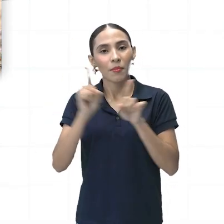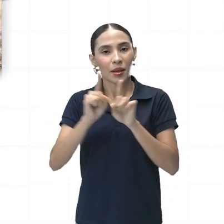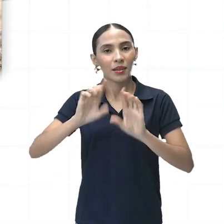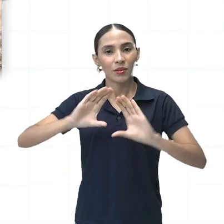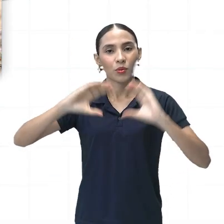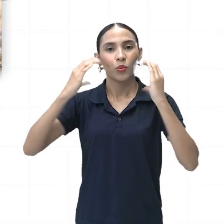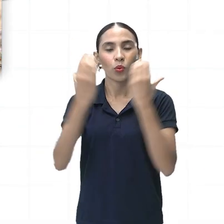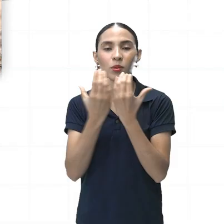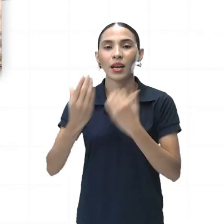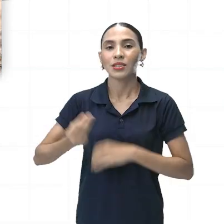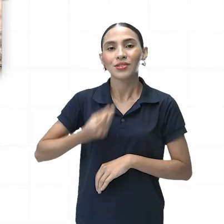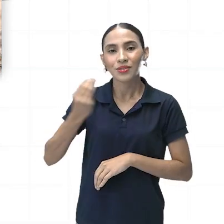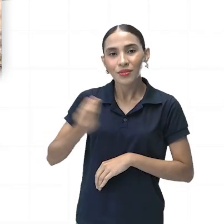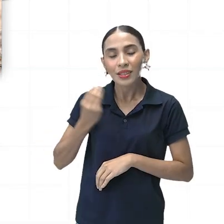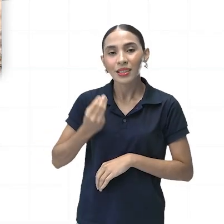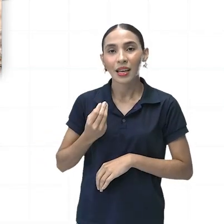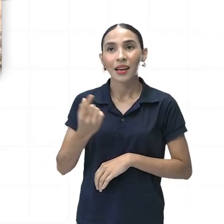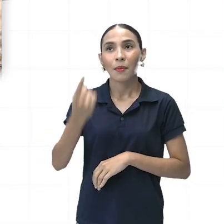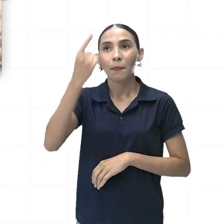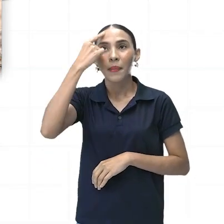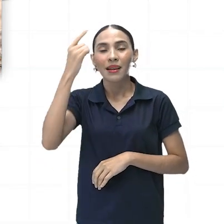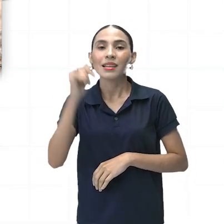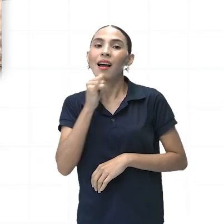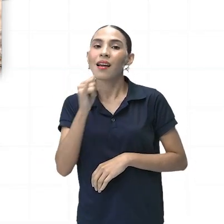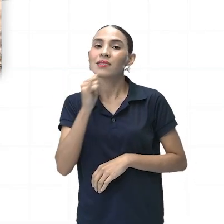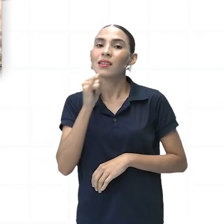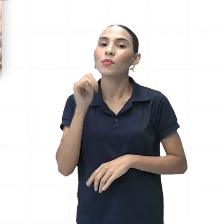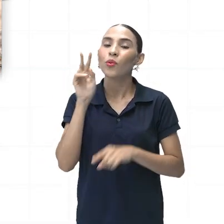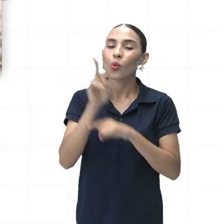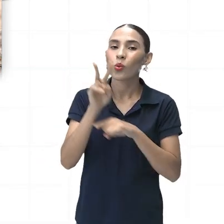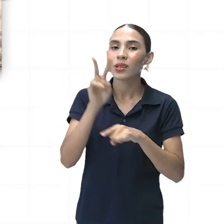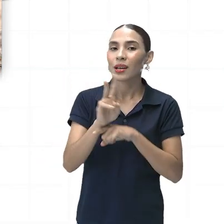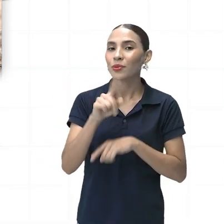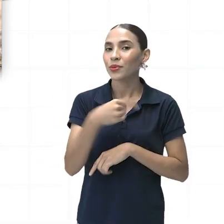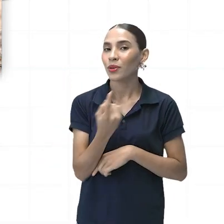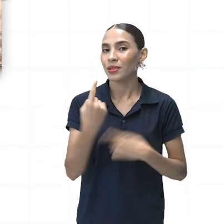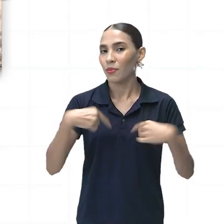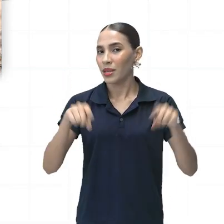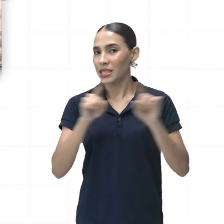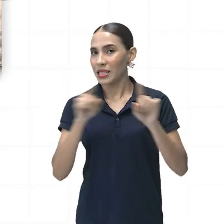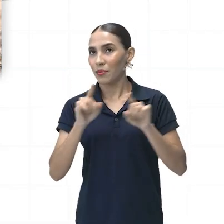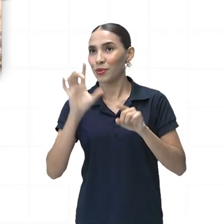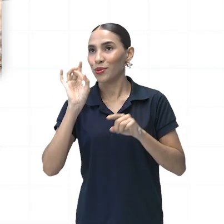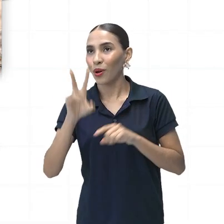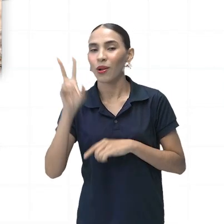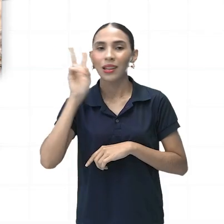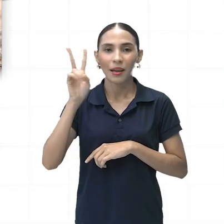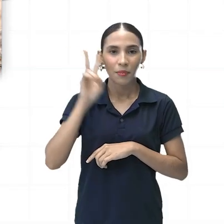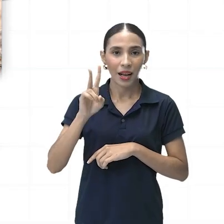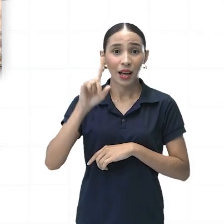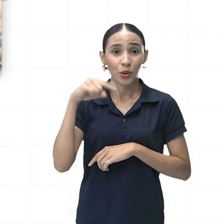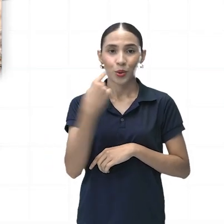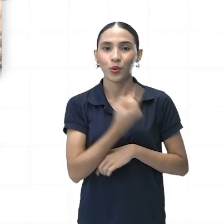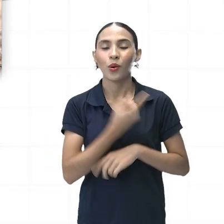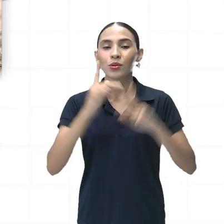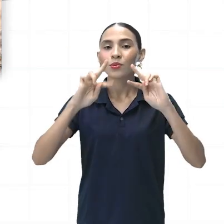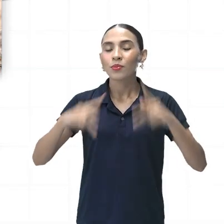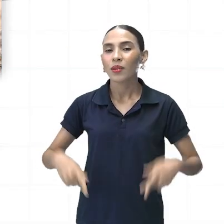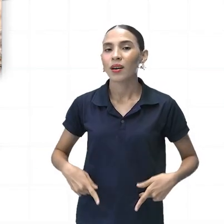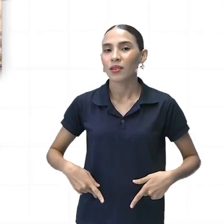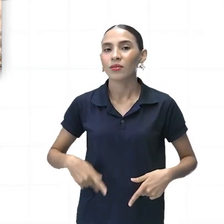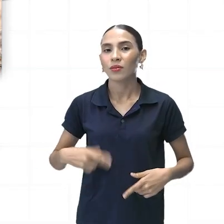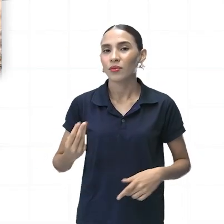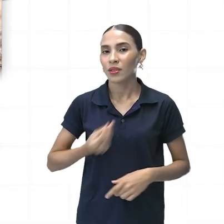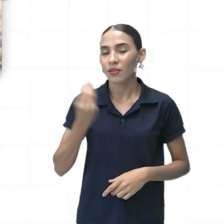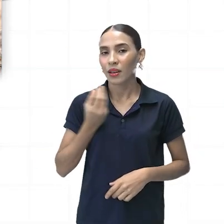dessa biodiversidade. Quando a gente pensa na preservação, nós não devemos lembrar apenas de nós, seres humanos, vivendo,